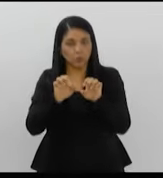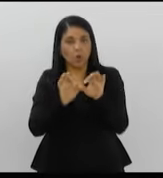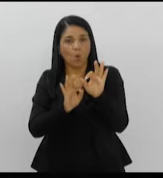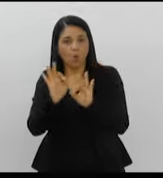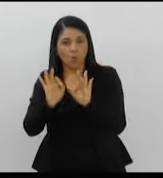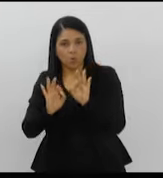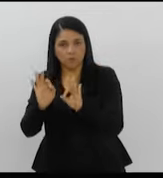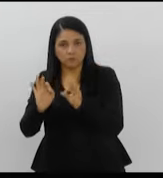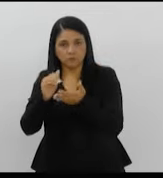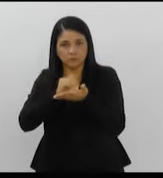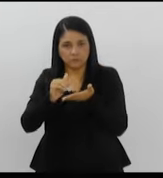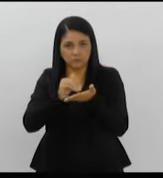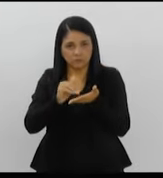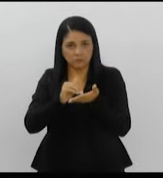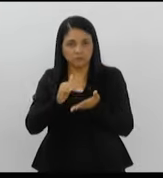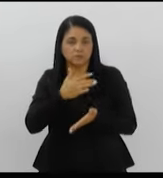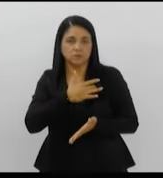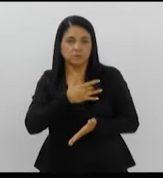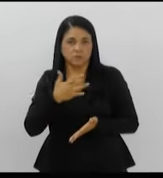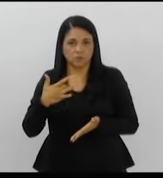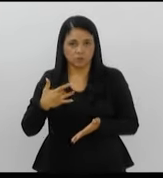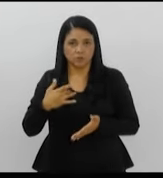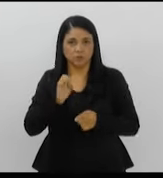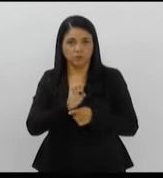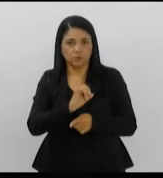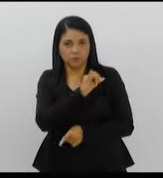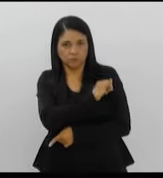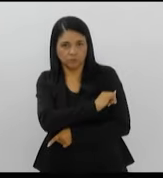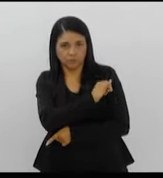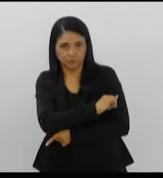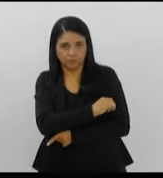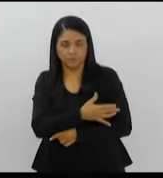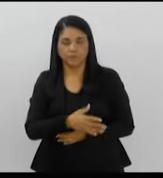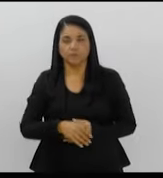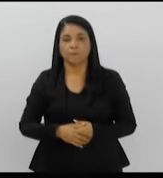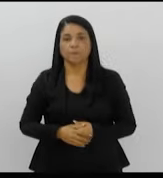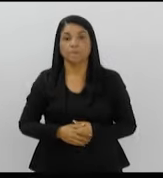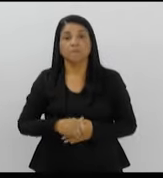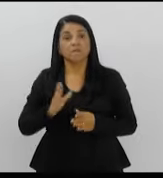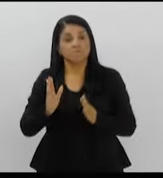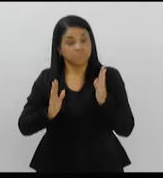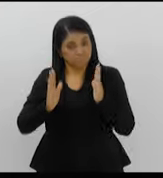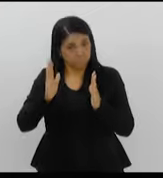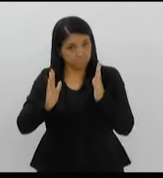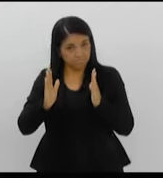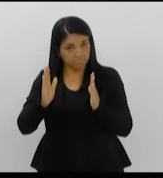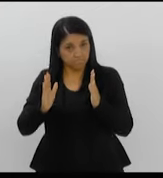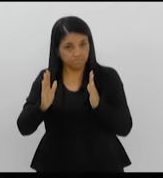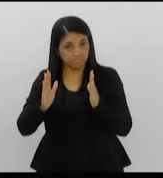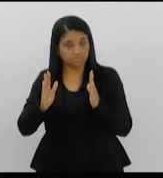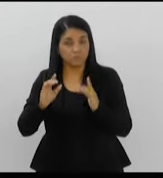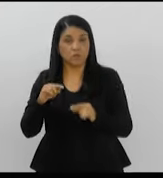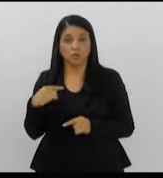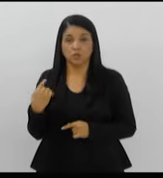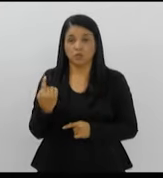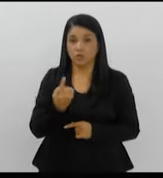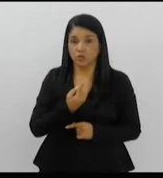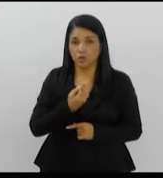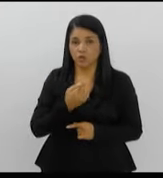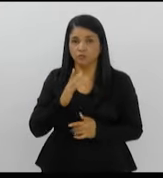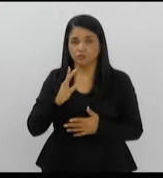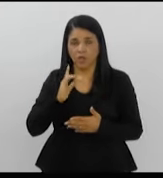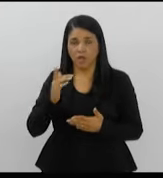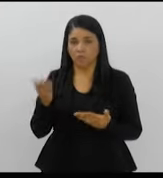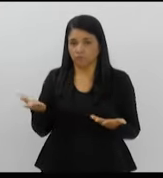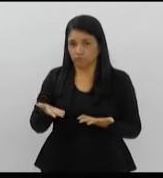da Secretaria de Saúde do Estado do Rio de Janeiro. Naquela ocasião, nós já estávamos na atual